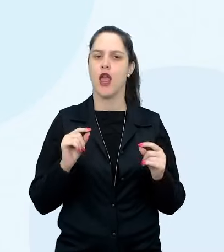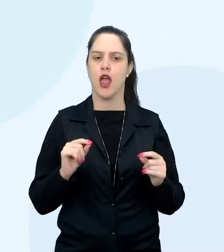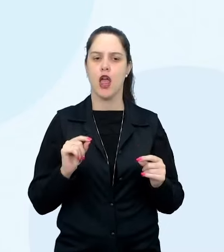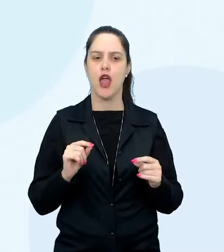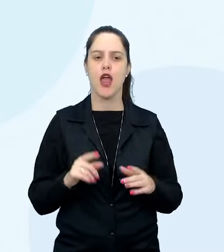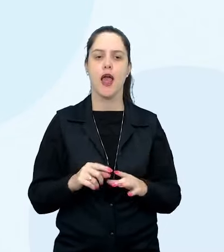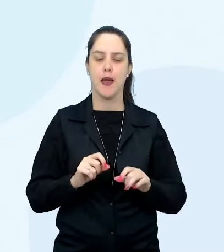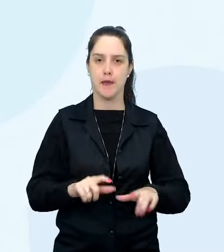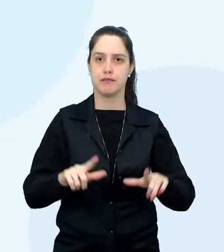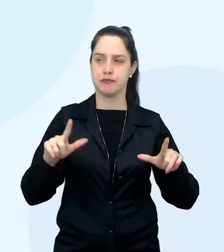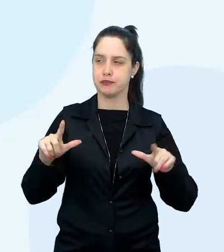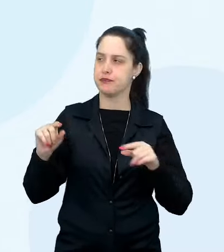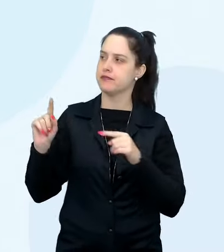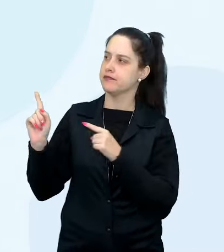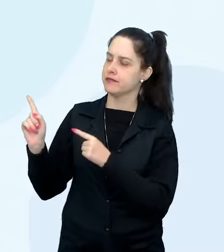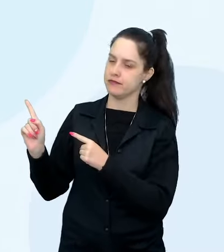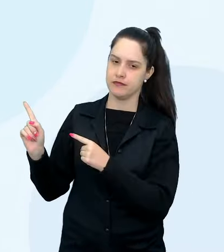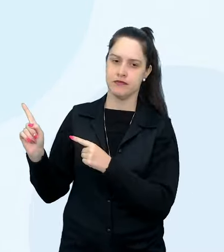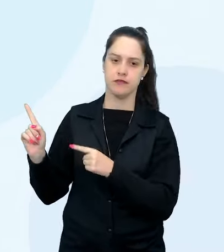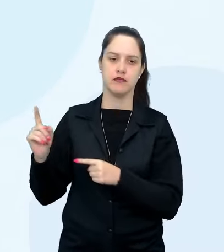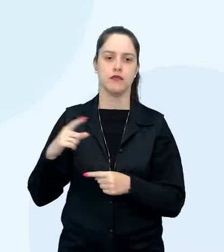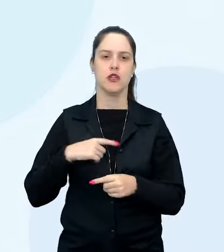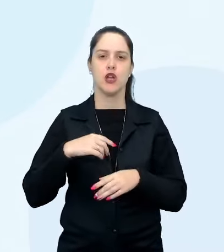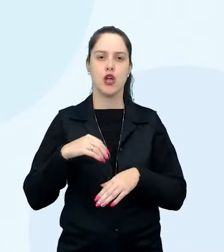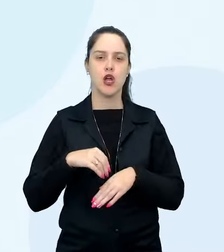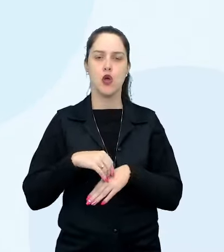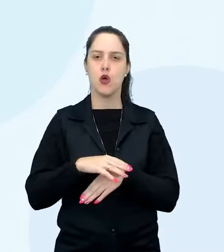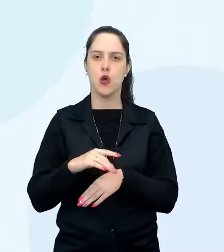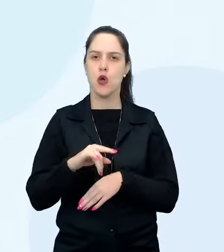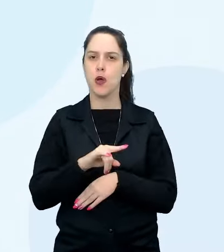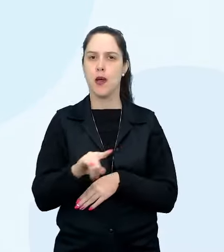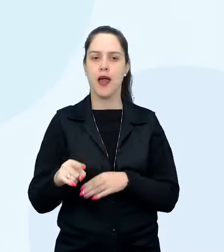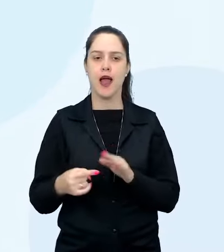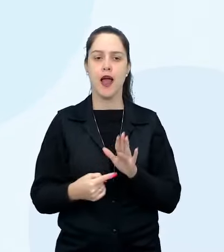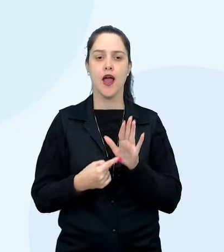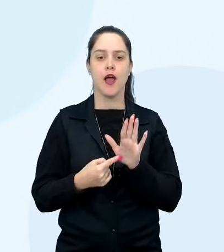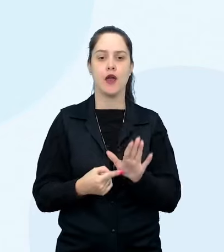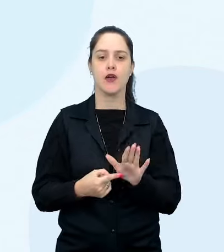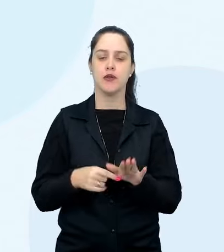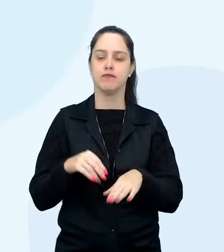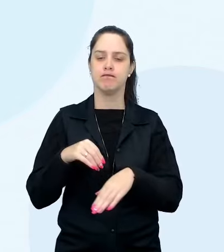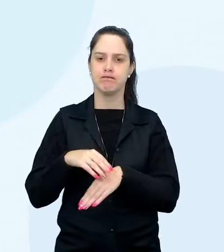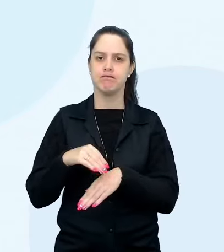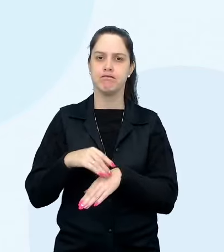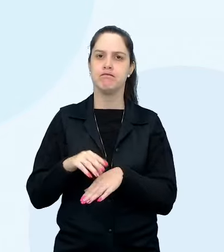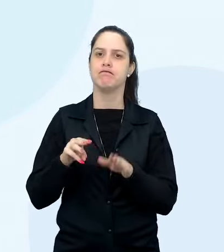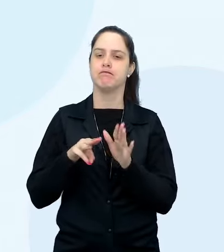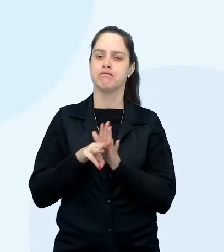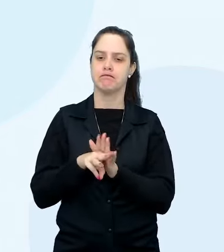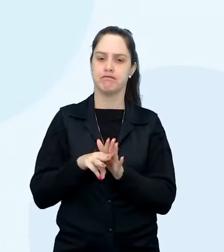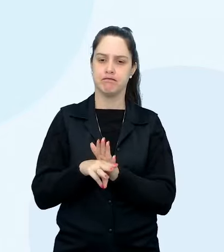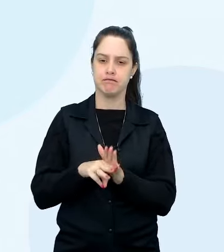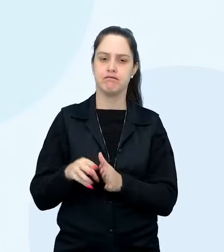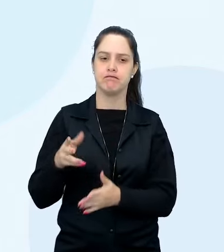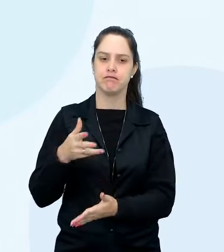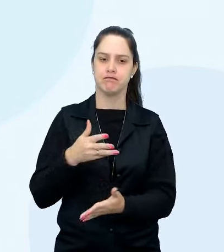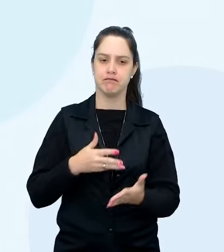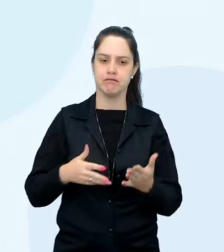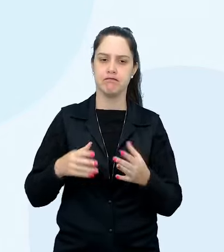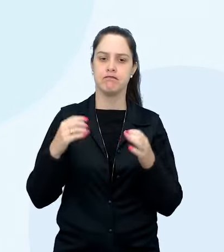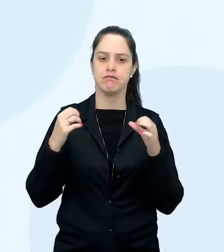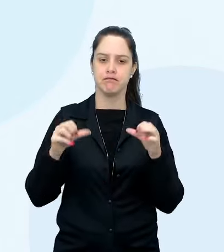na tela para vocês e eles vão passar por quê? Apresentar como as sugestões de metodologias,